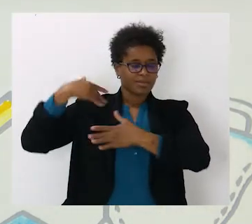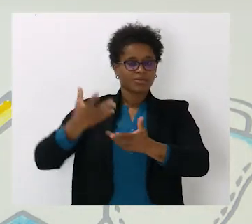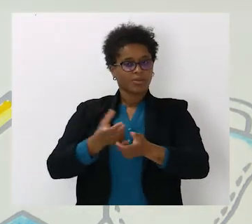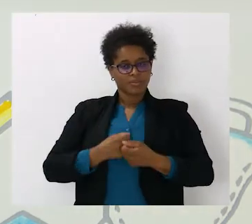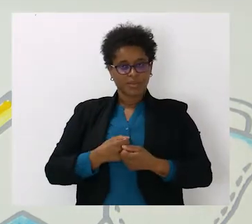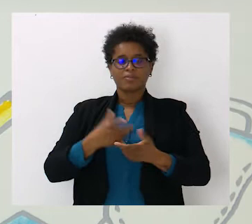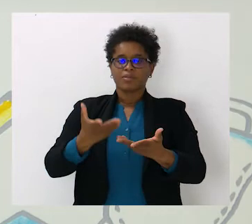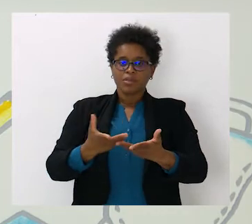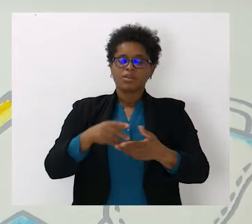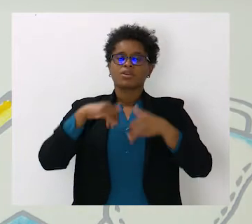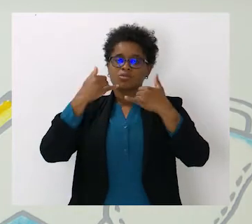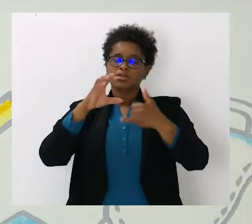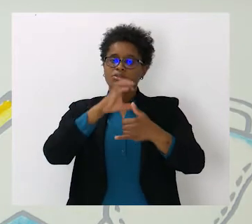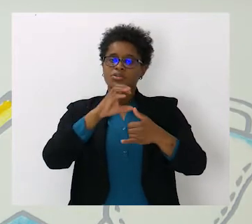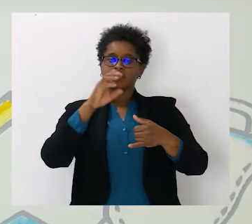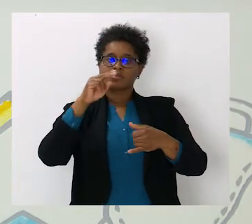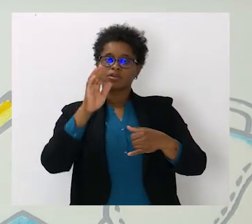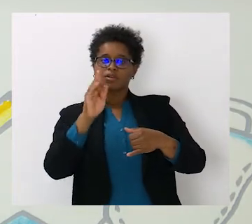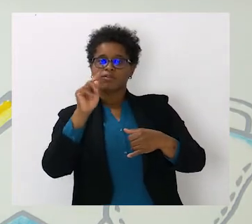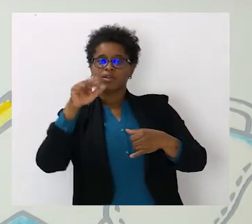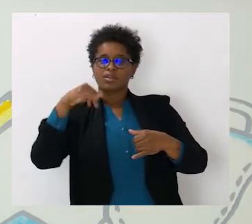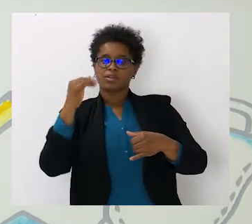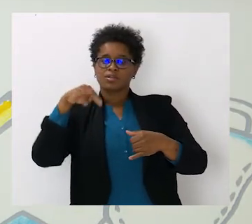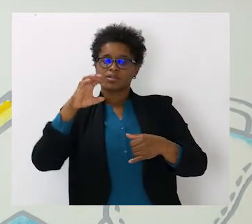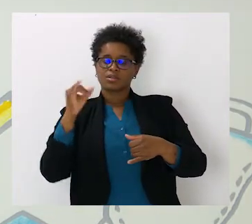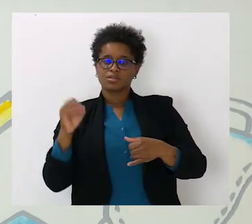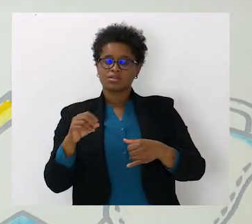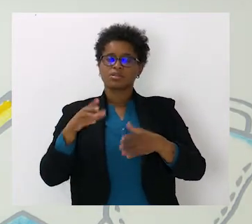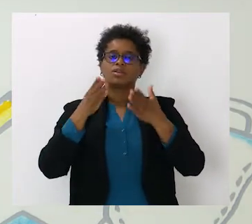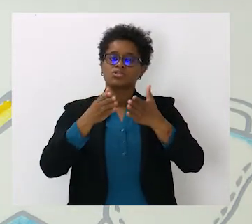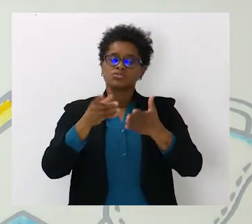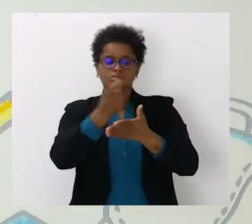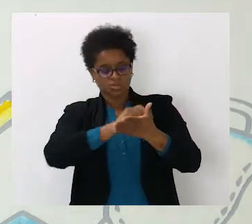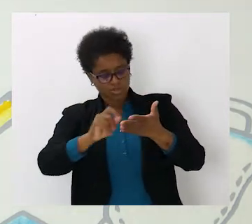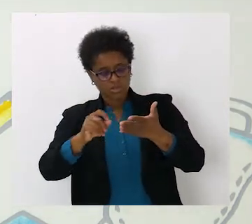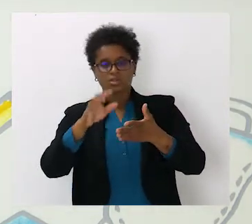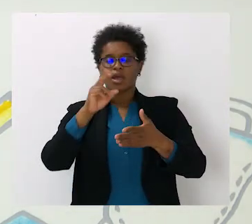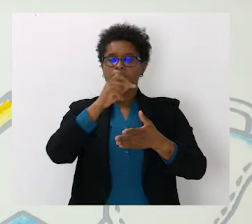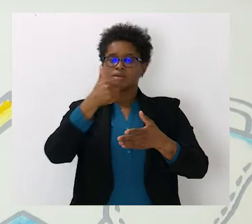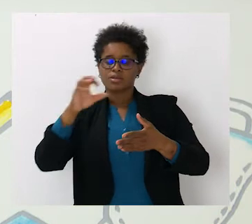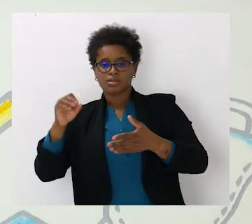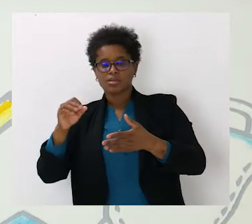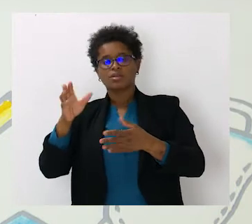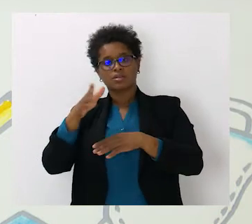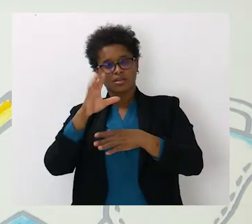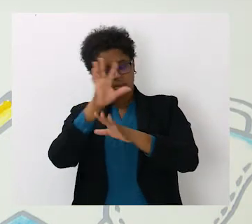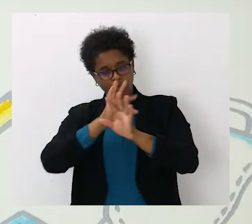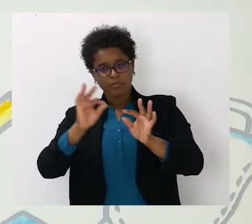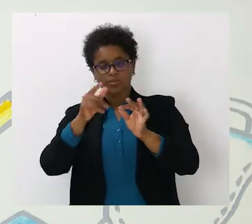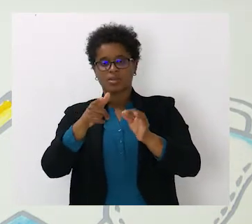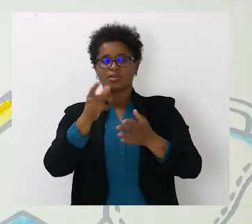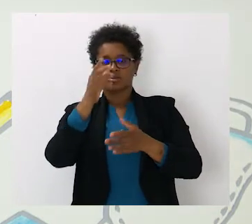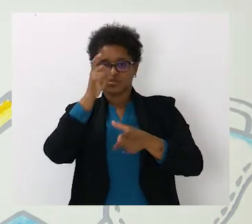civilização fenícia, que contributo a escrita e o alfabeto que aperfeiçoaram.